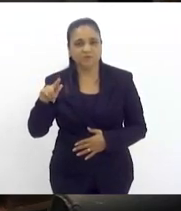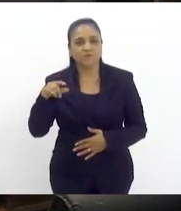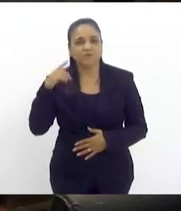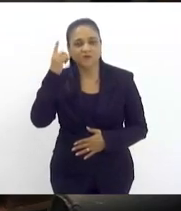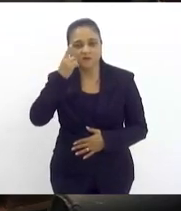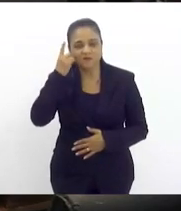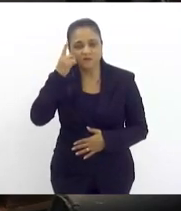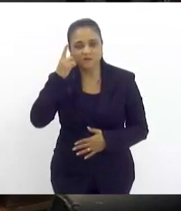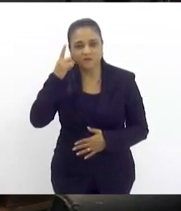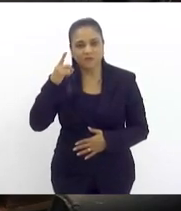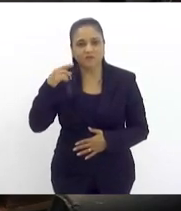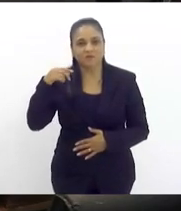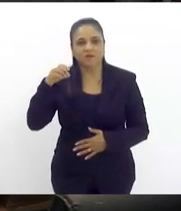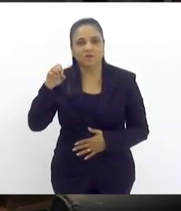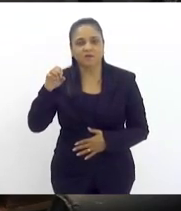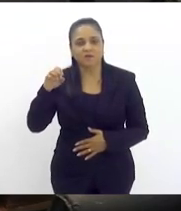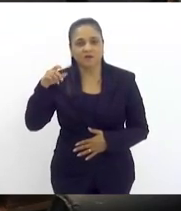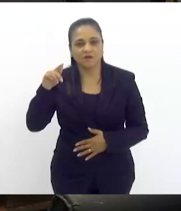Deputado Rafael Nobre.